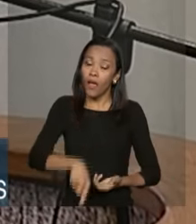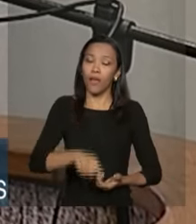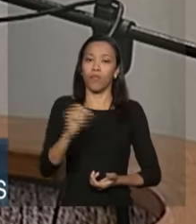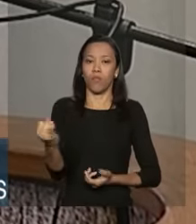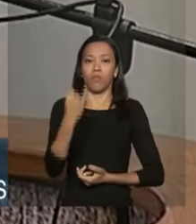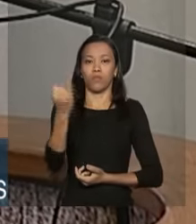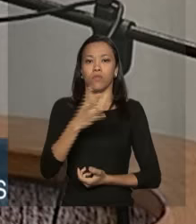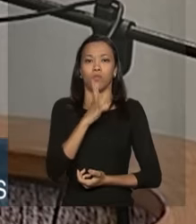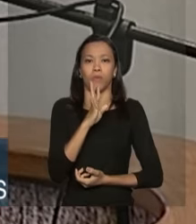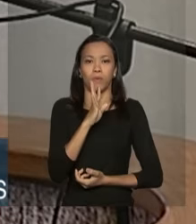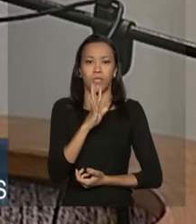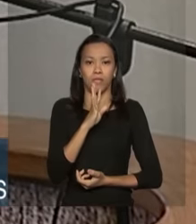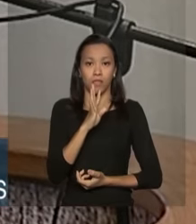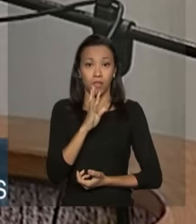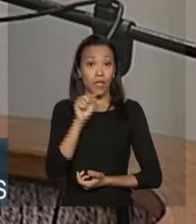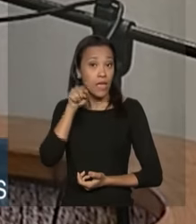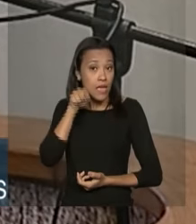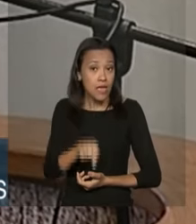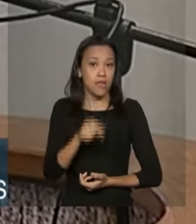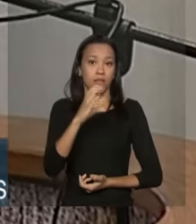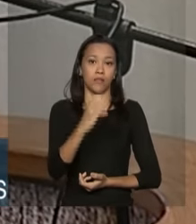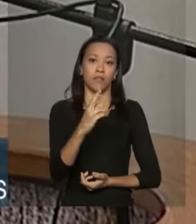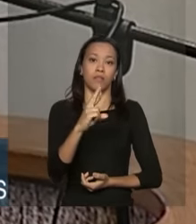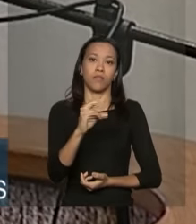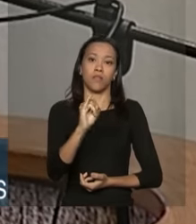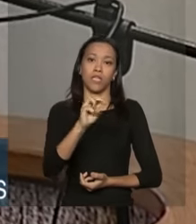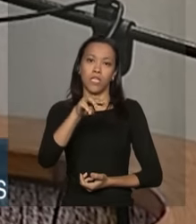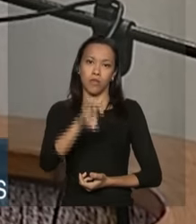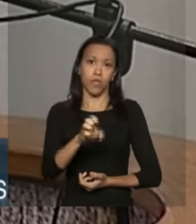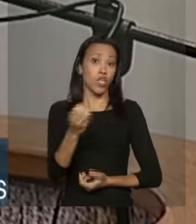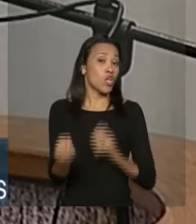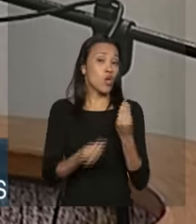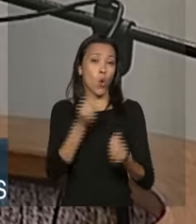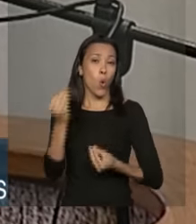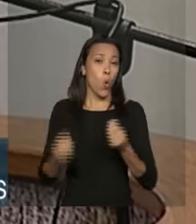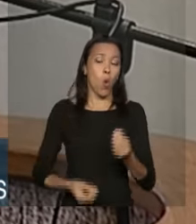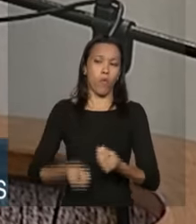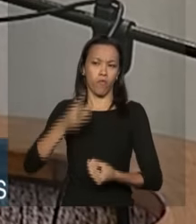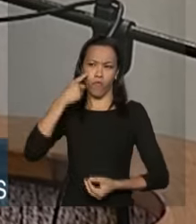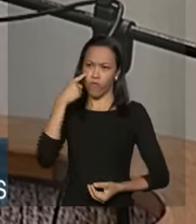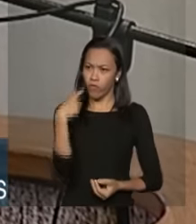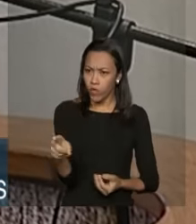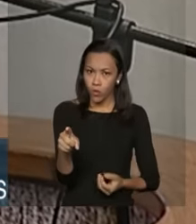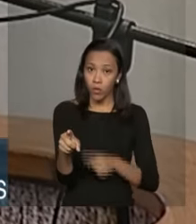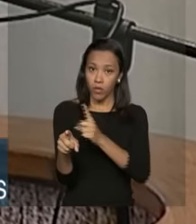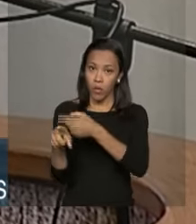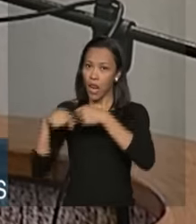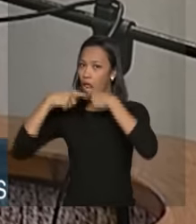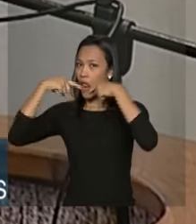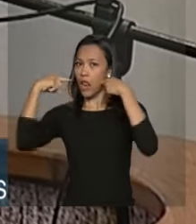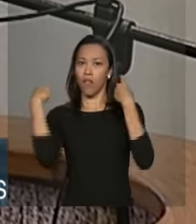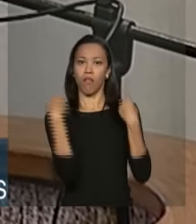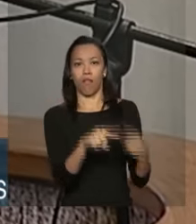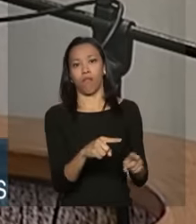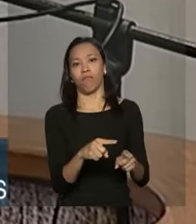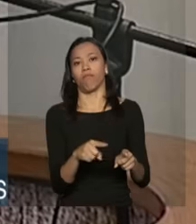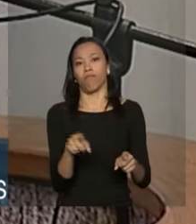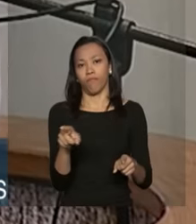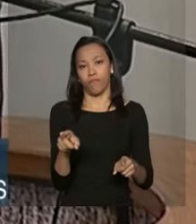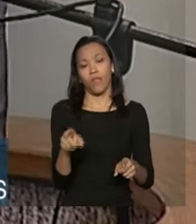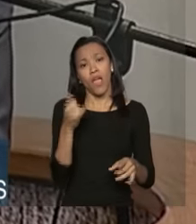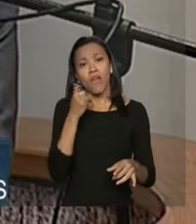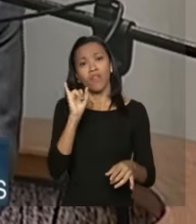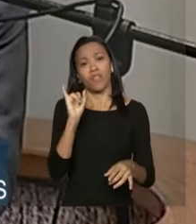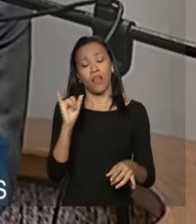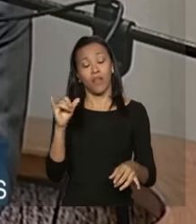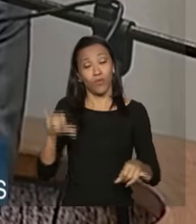especificidades desse crime e como reprimi-lo sem causar mais danos às vítimas é por